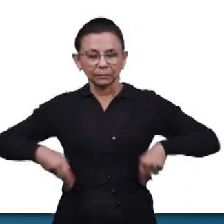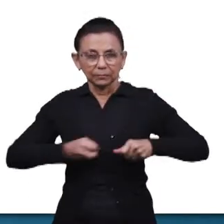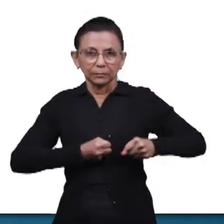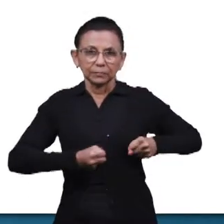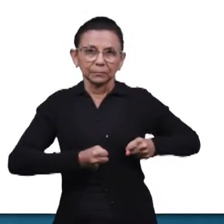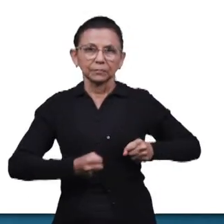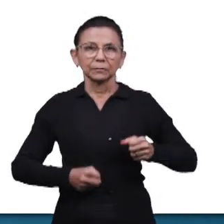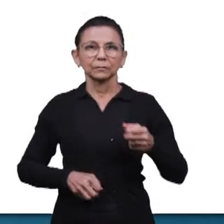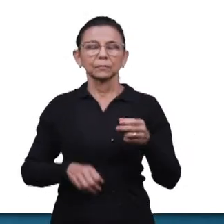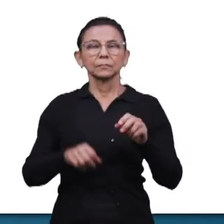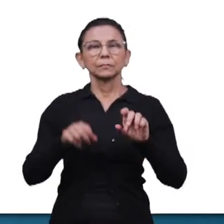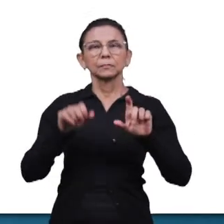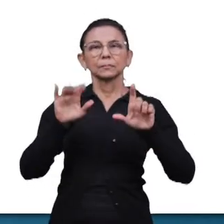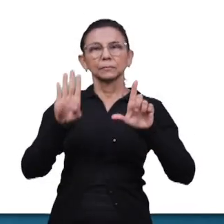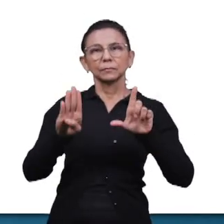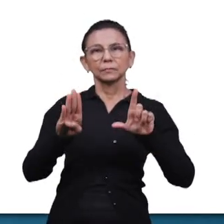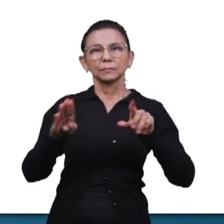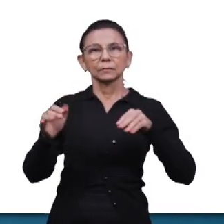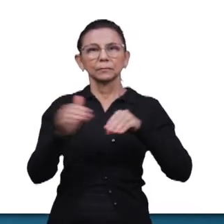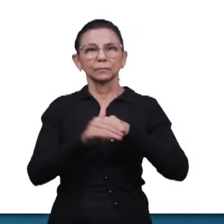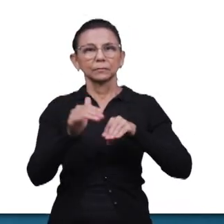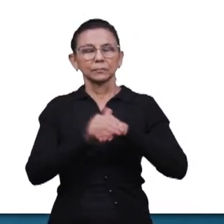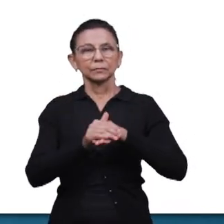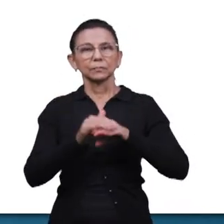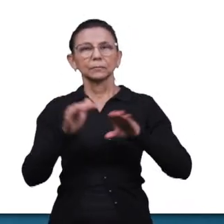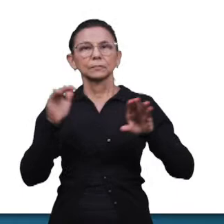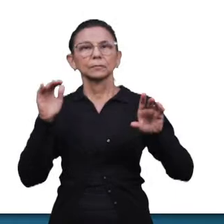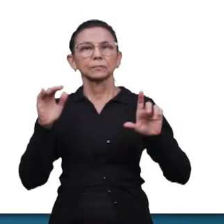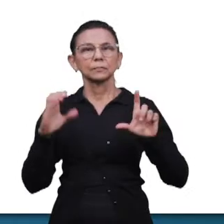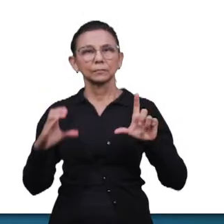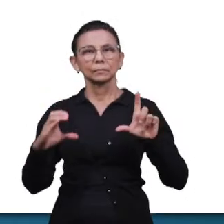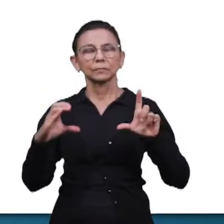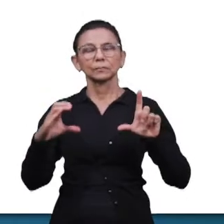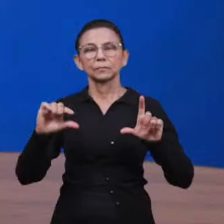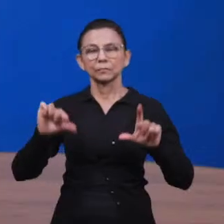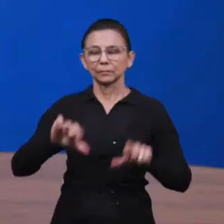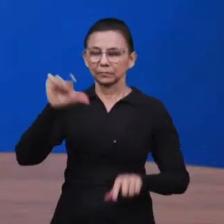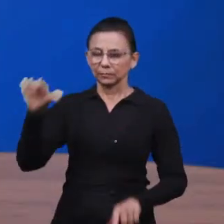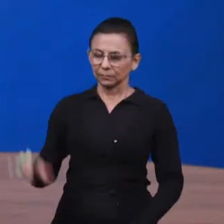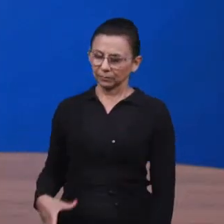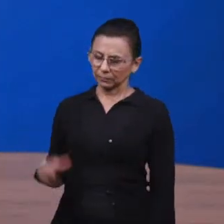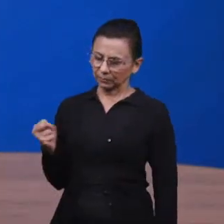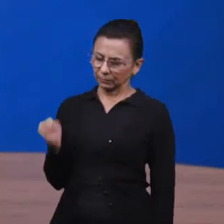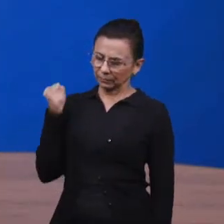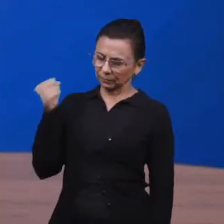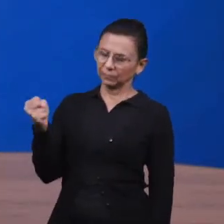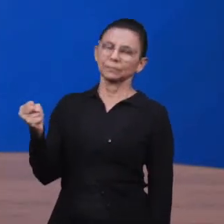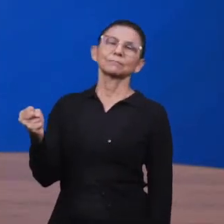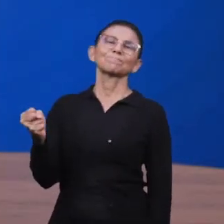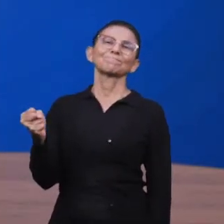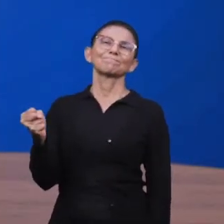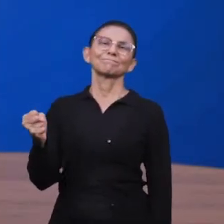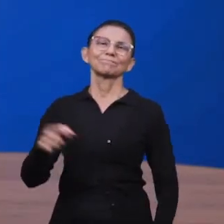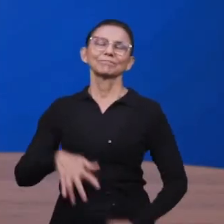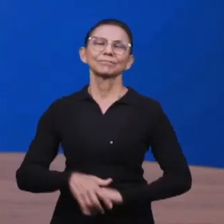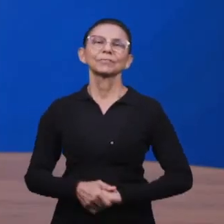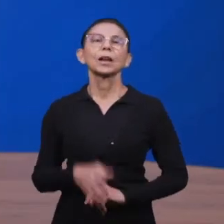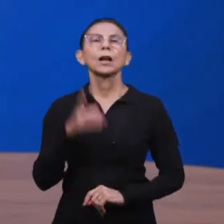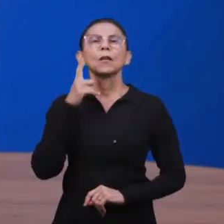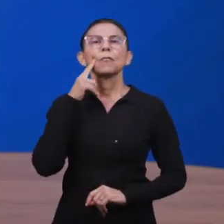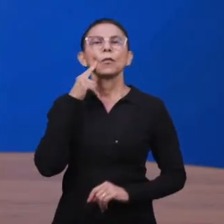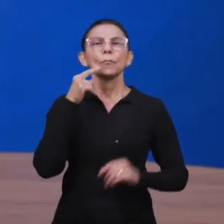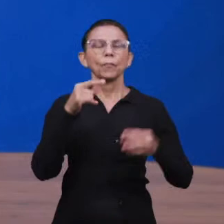cingidos; a letra B, sapatos nos pés; e a letra C, cajado na mão. Ou seja, essas três expressões, a aplicação